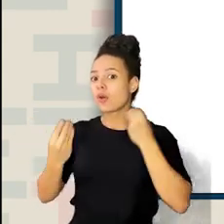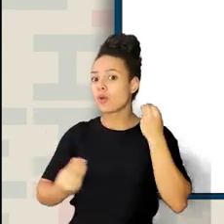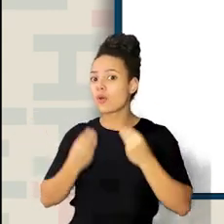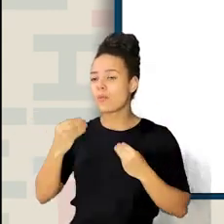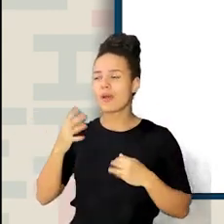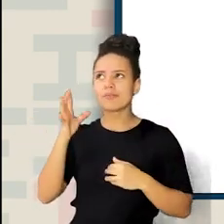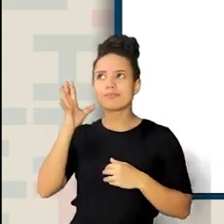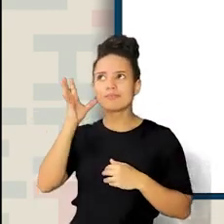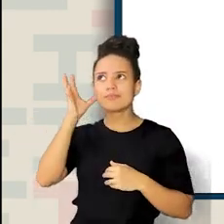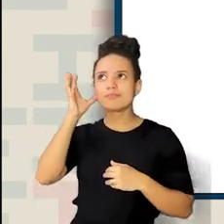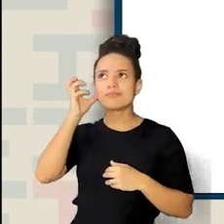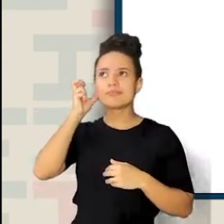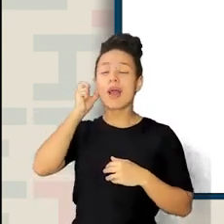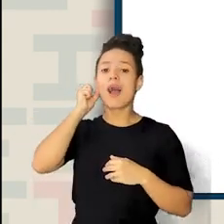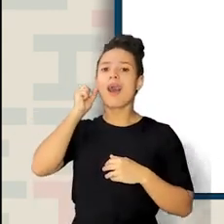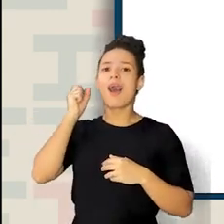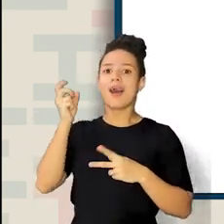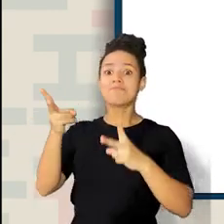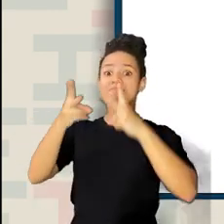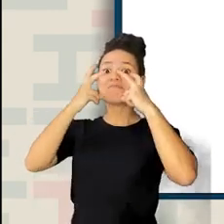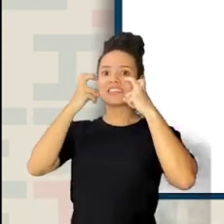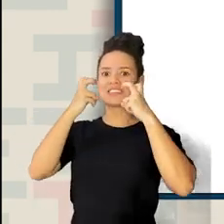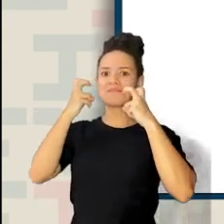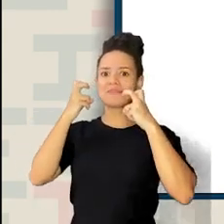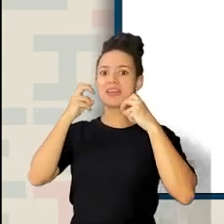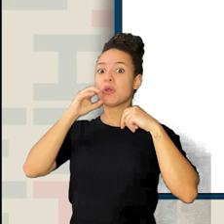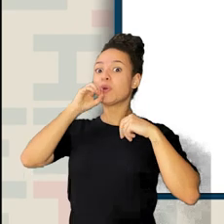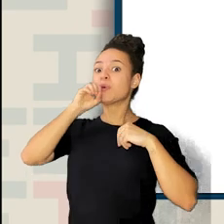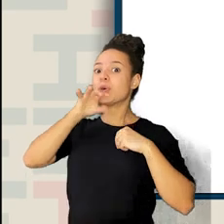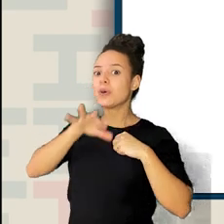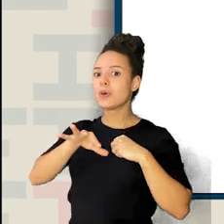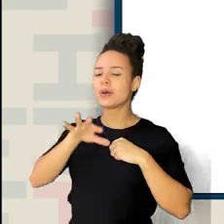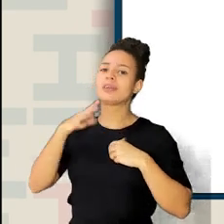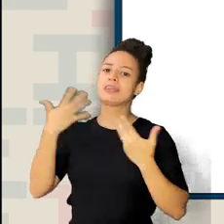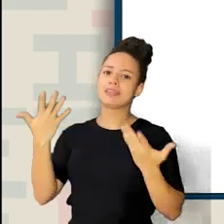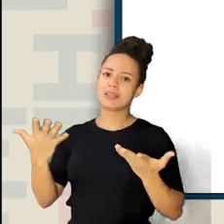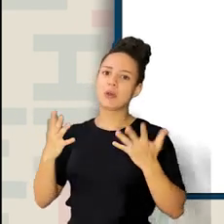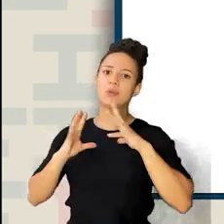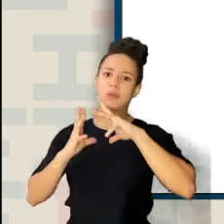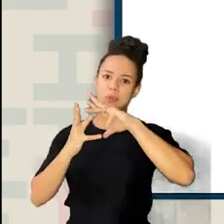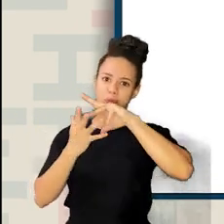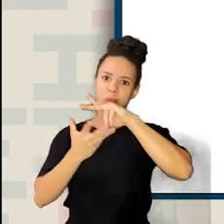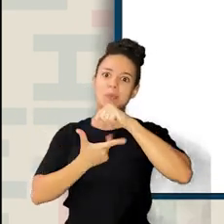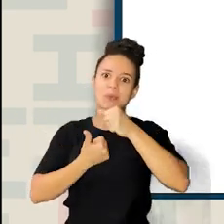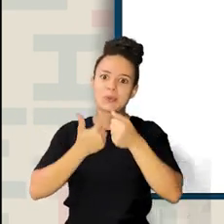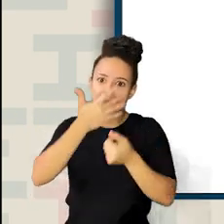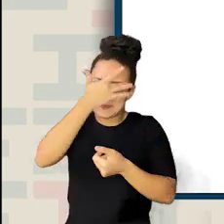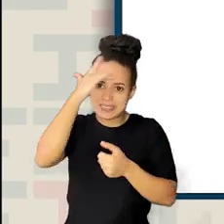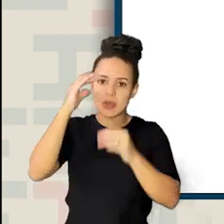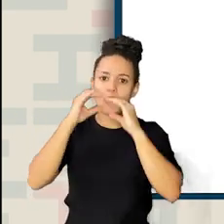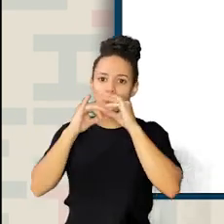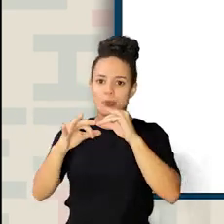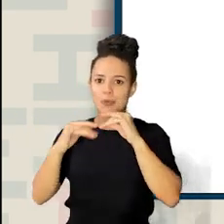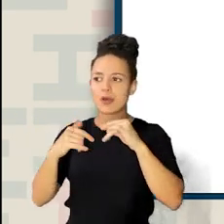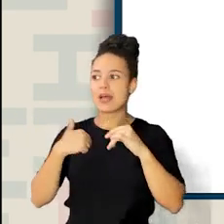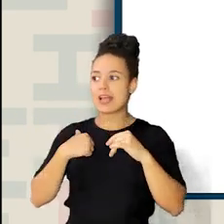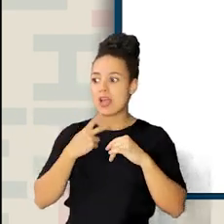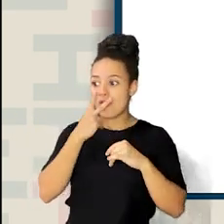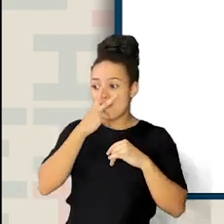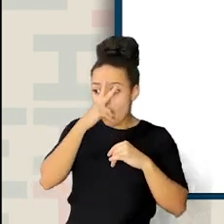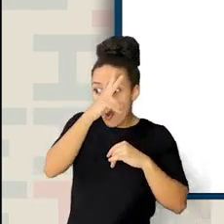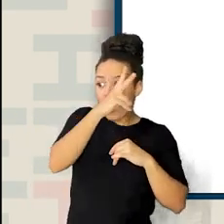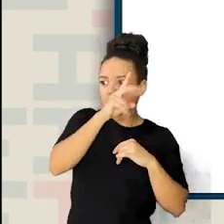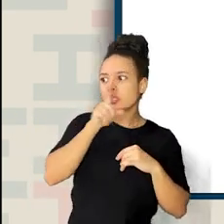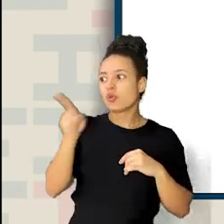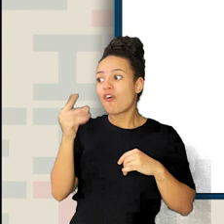No ouvido, no sopro. E aí é muito comum no universo do flautista doce dizer assim, nessa nota eu sopro mais forte e